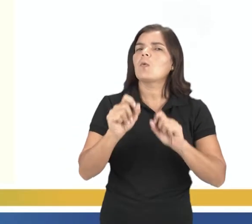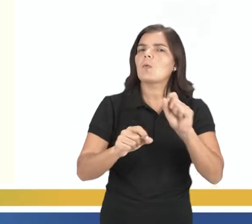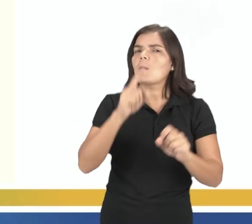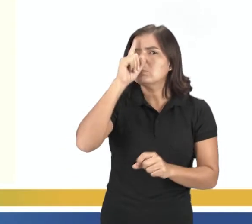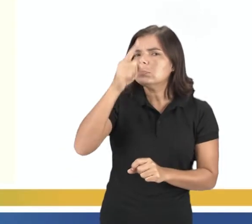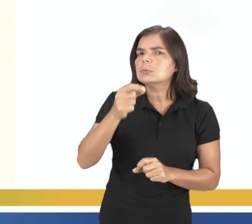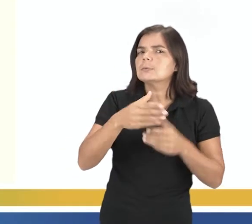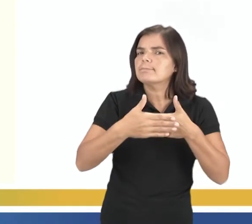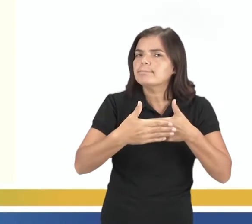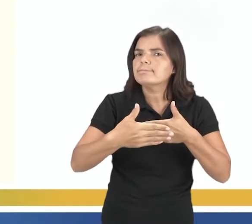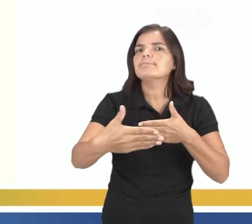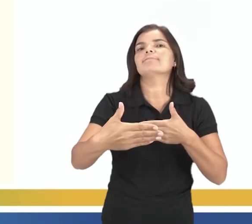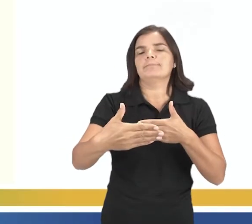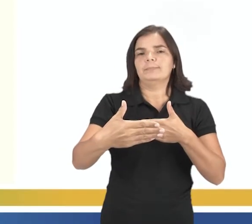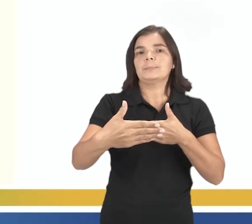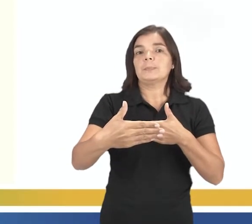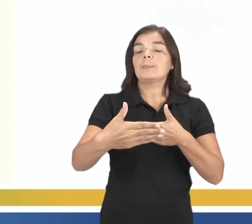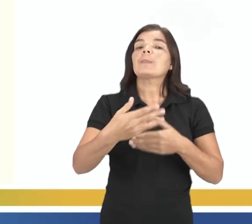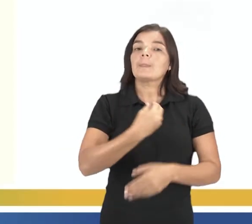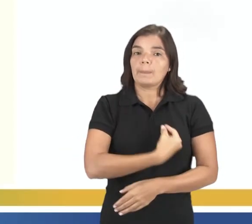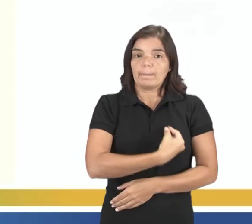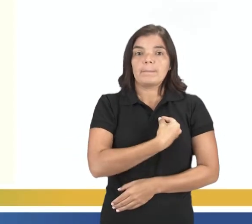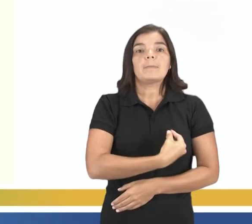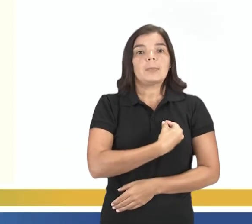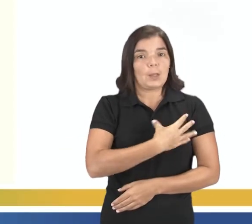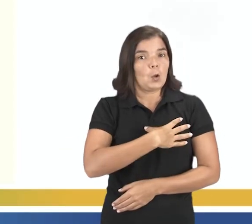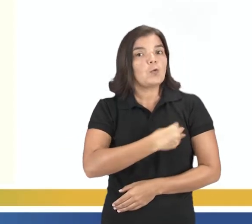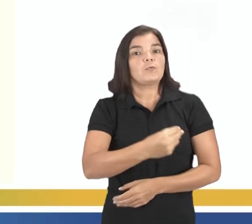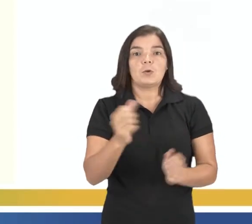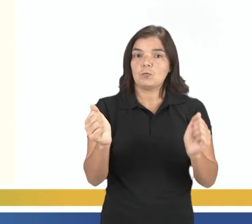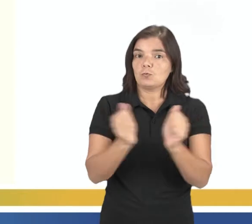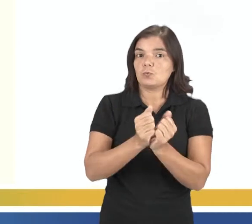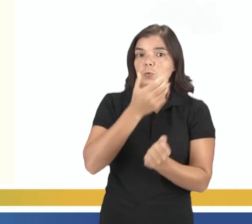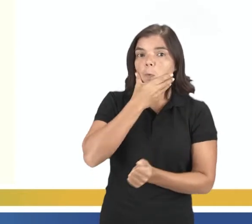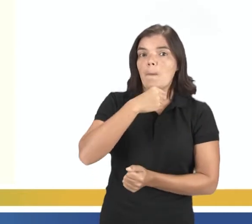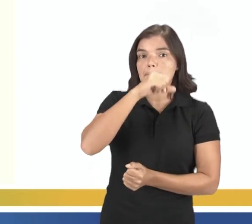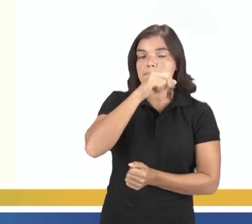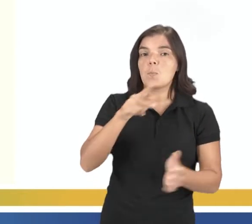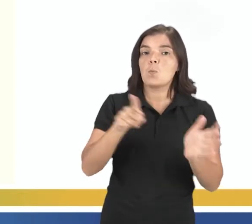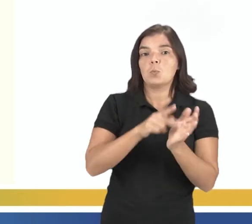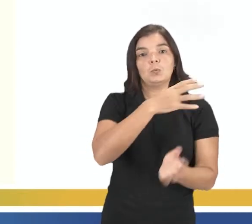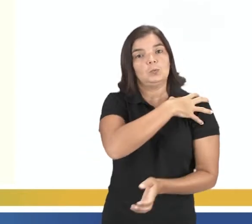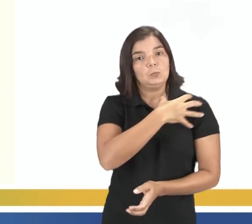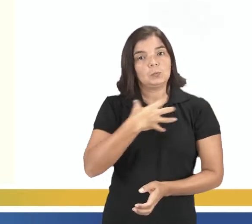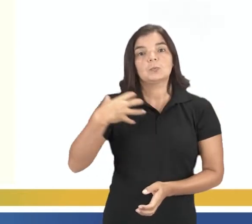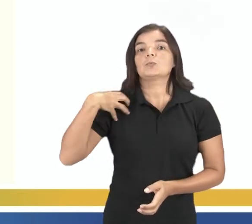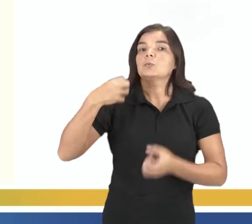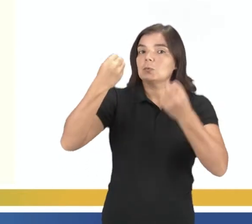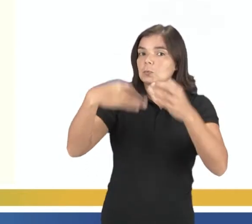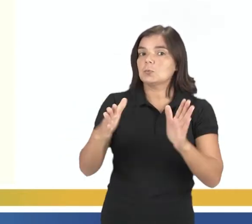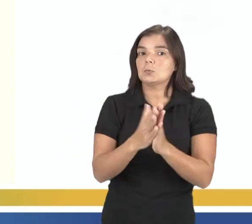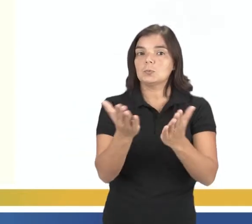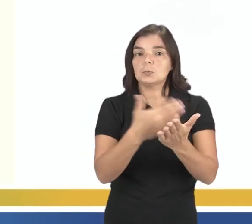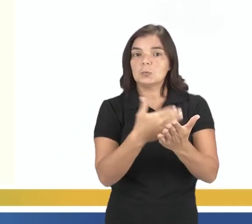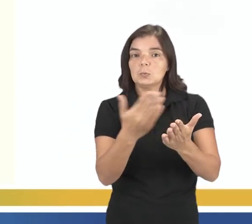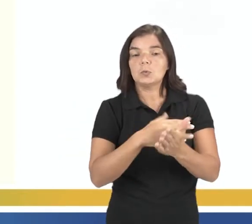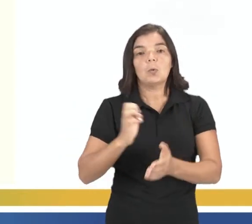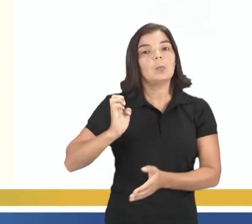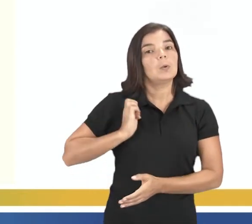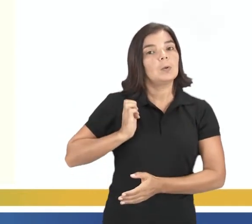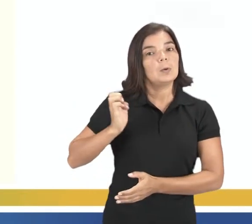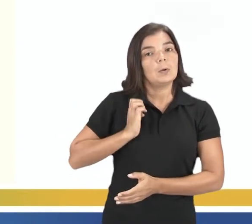vai se estender pelo tempo em que o filho estiver na companhia do pai. O próprio Aristóteles vai escrever um livro sobre